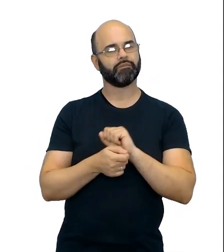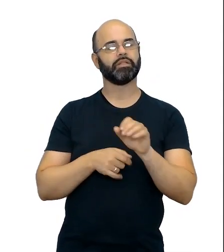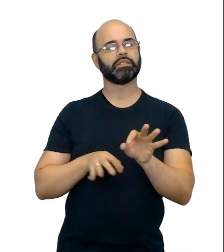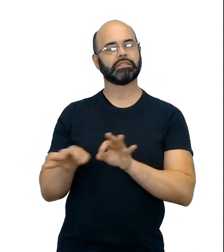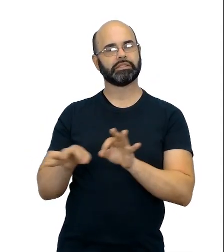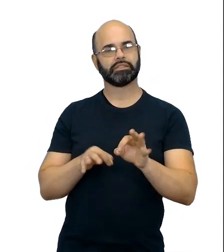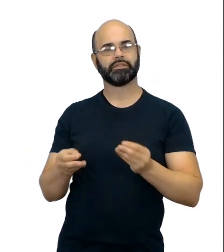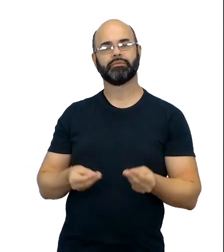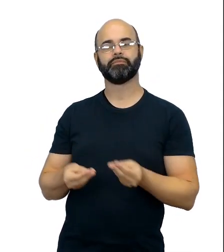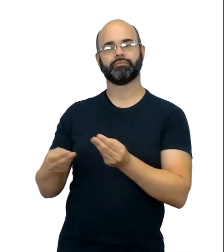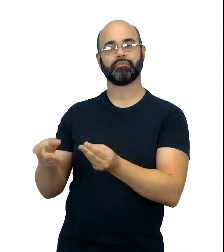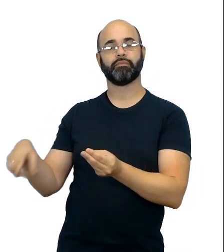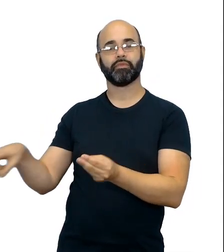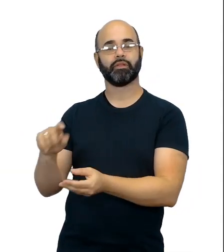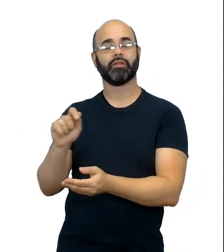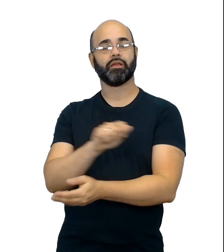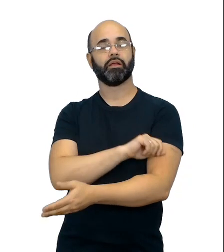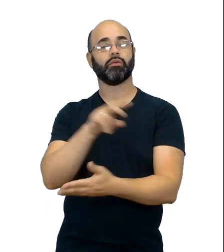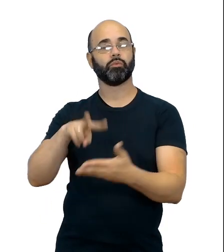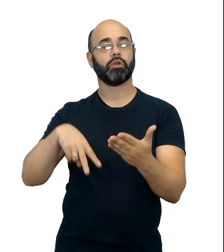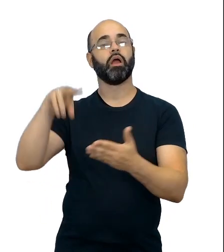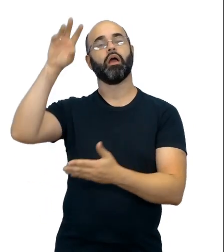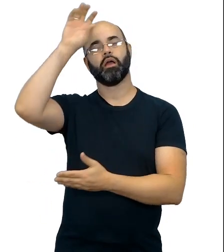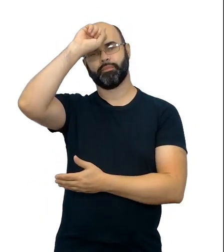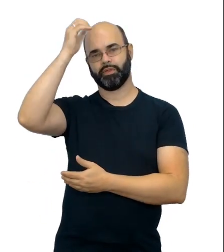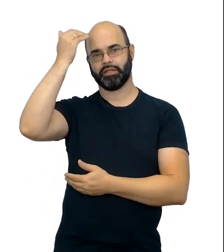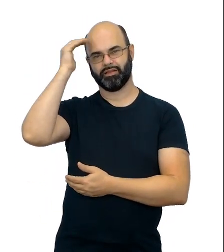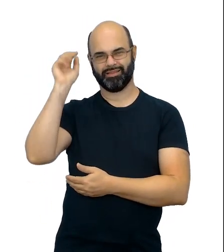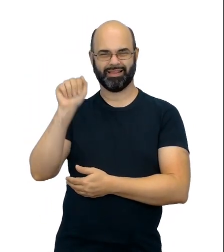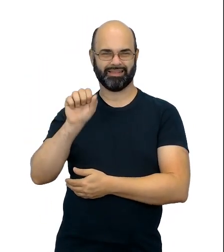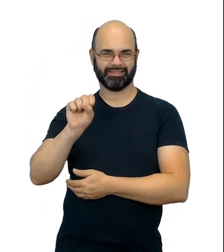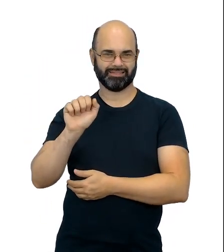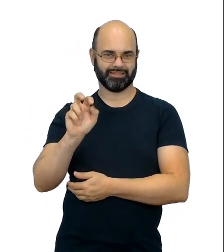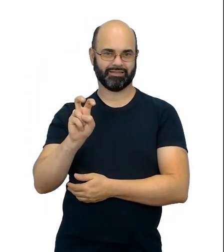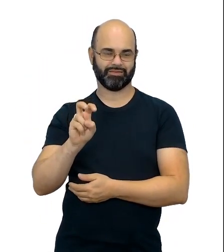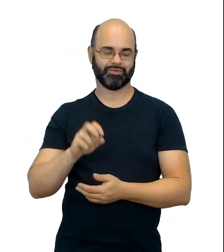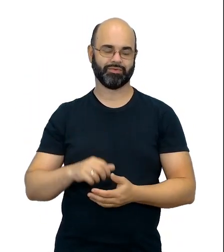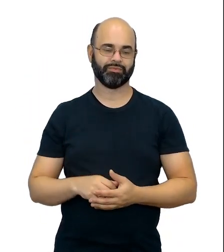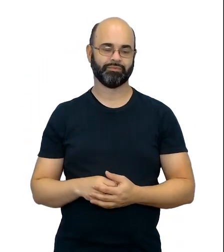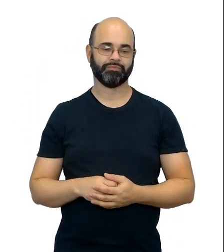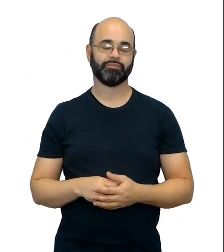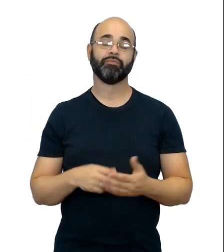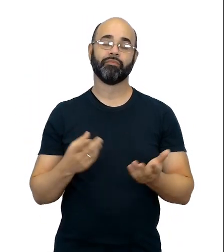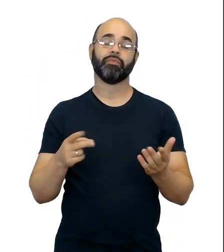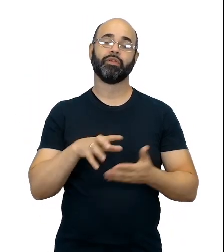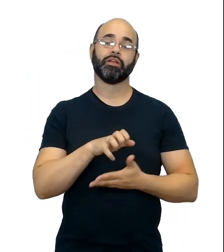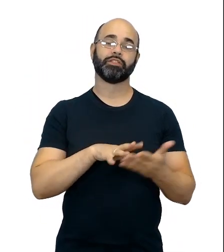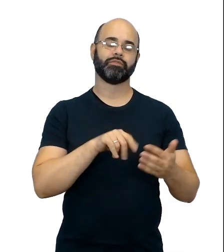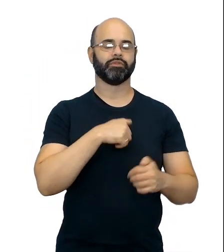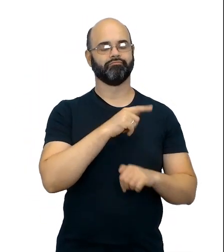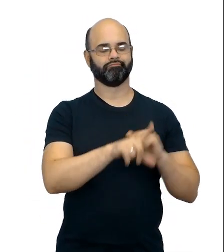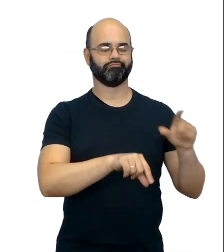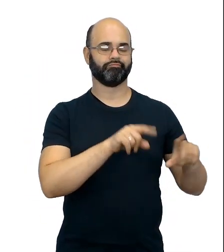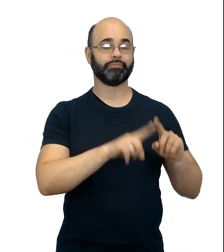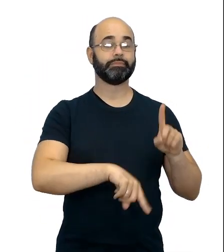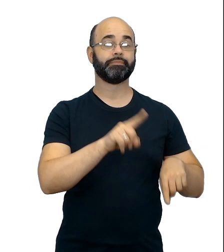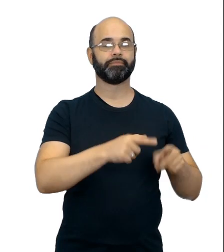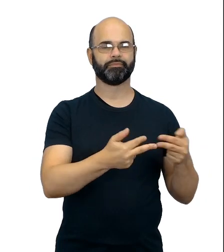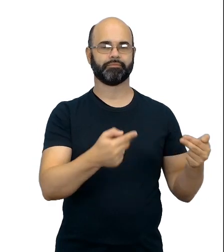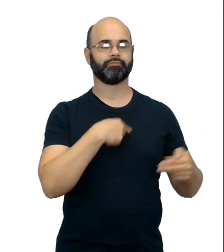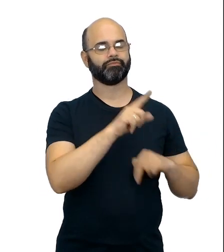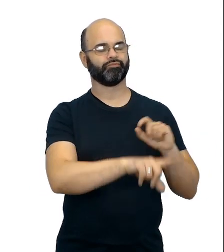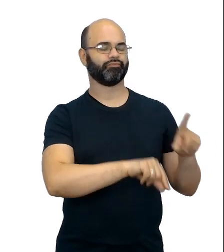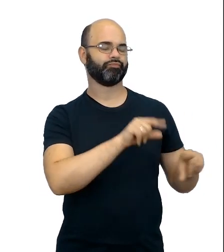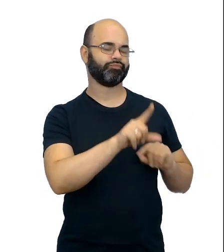objetos propostos da SA5? Que a gente fizesse uma seleção de atividades, de outros materiais que